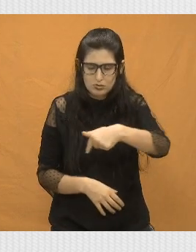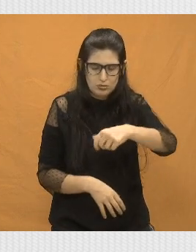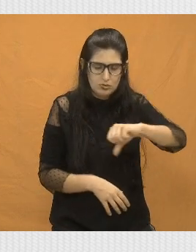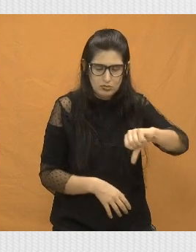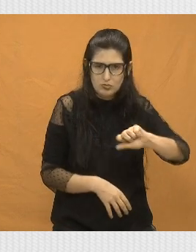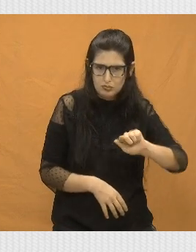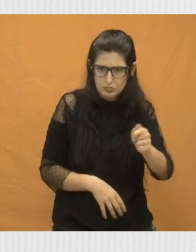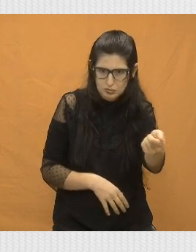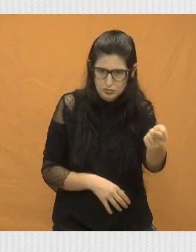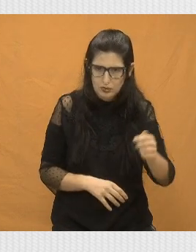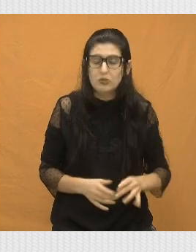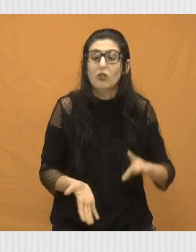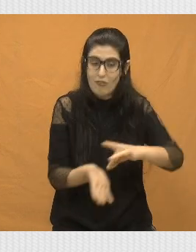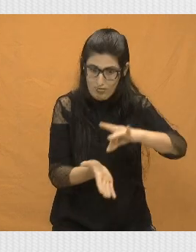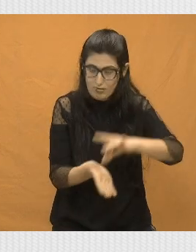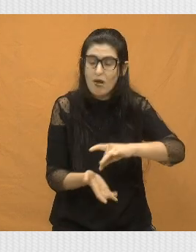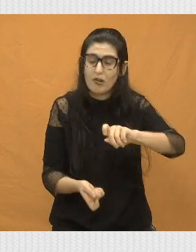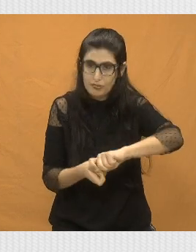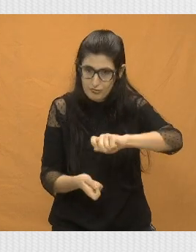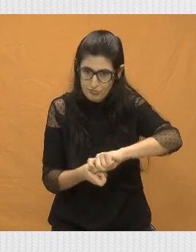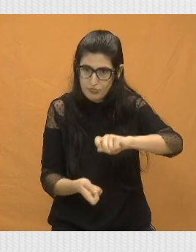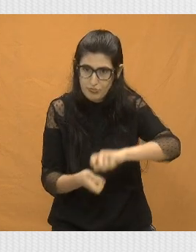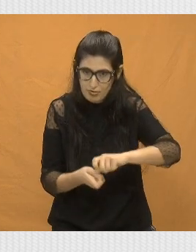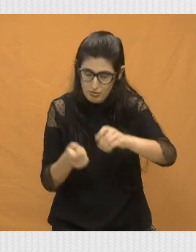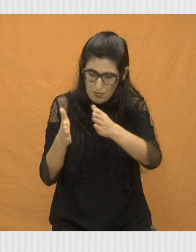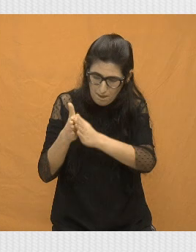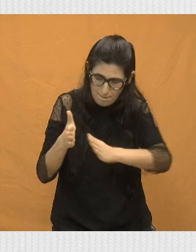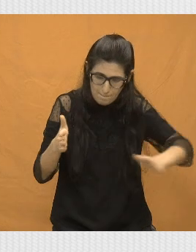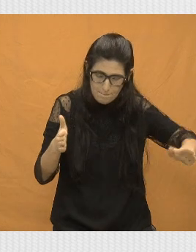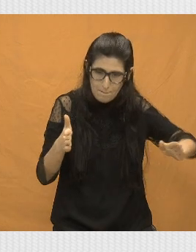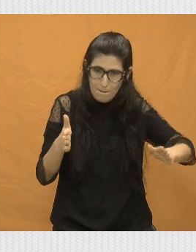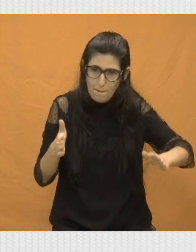260.779.000 e foi realizado no primeiro quadrimestre